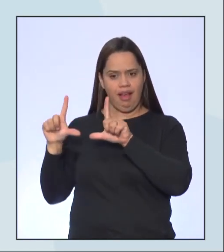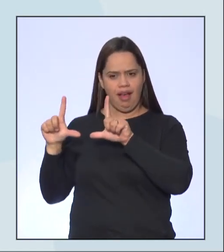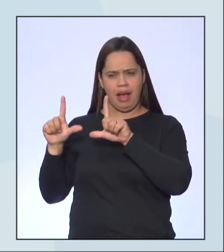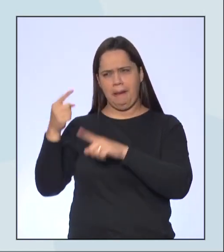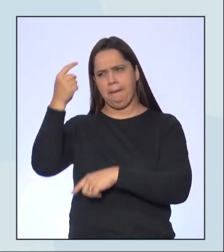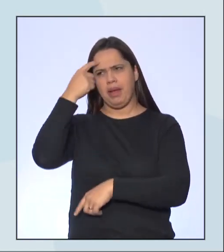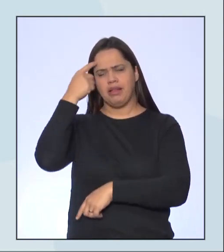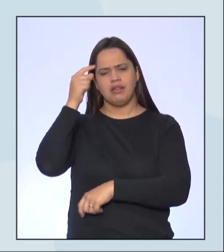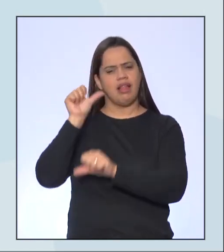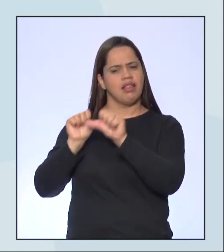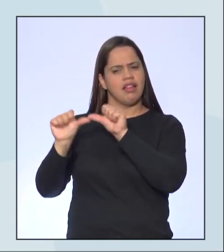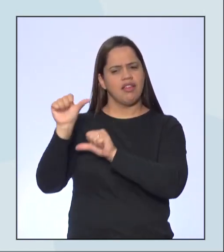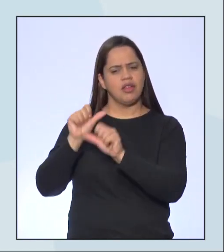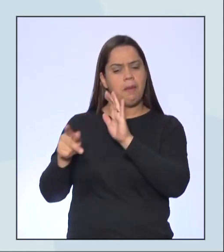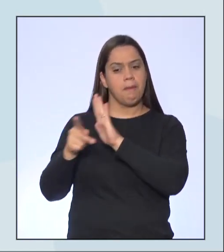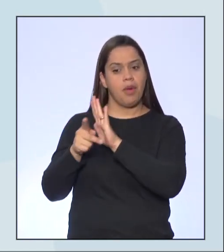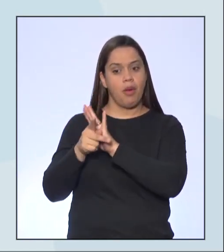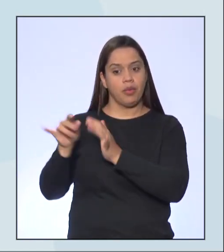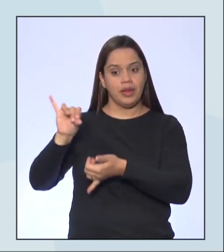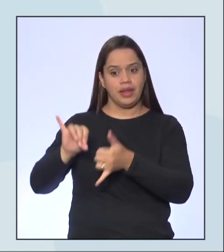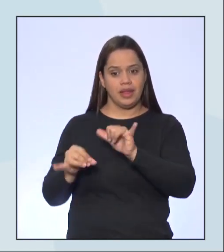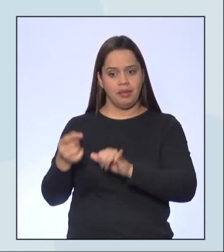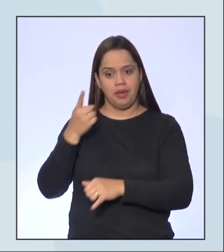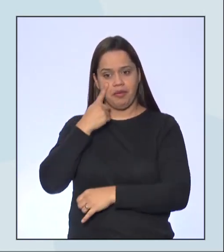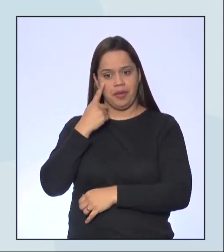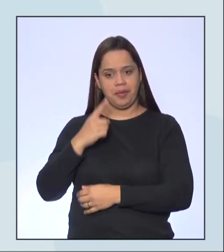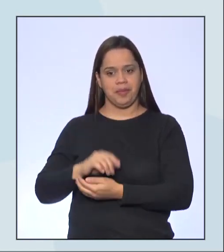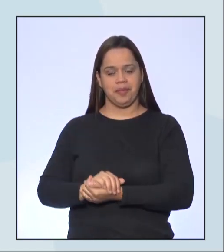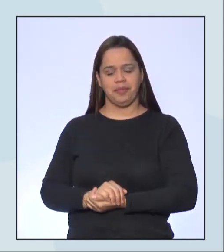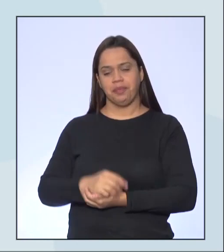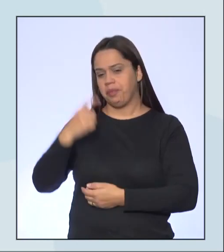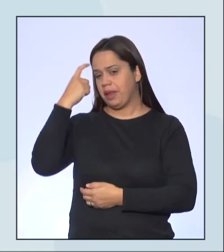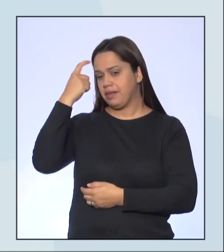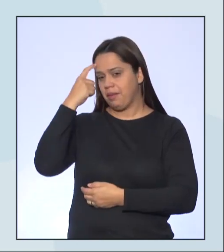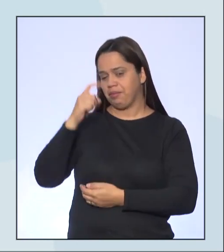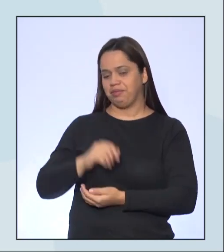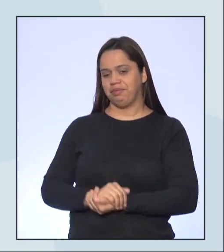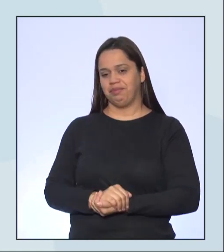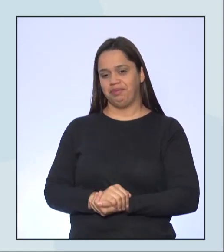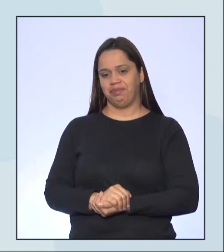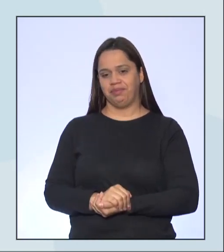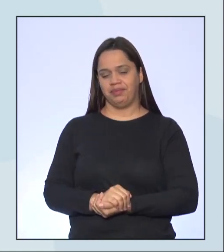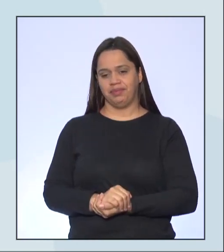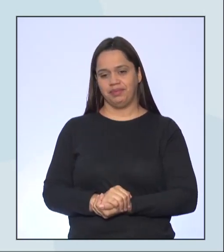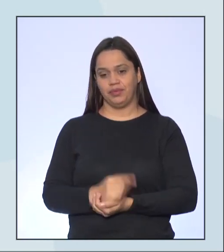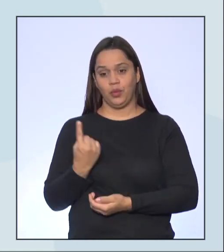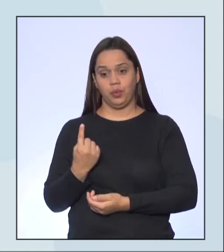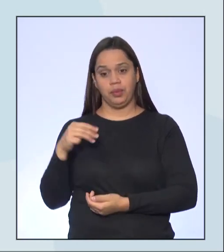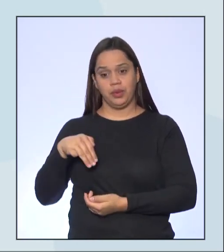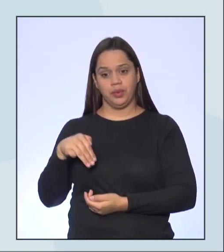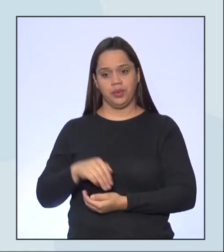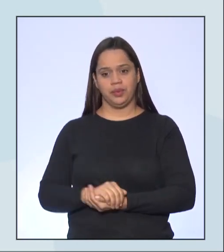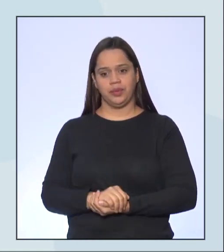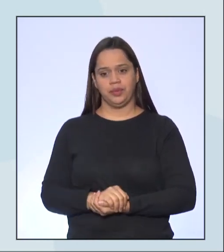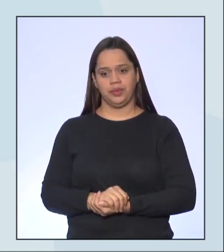em transformações químicas. Vamos lá? Vamos pensar? Um minutinho.